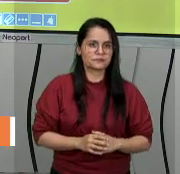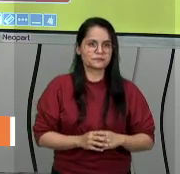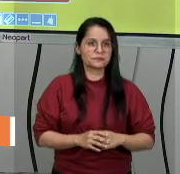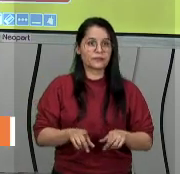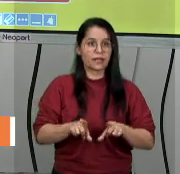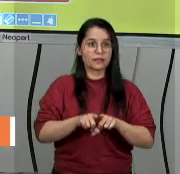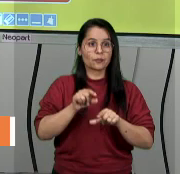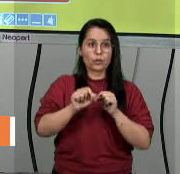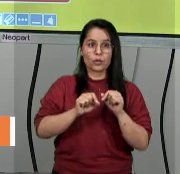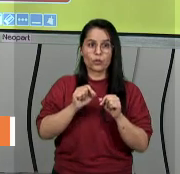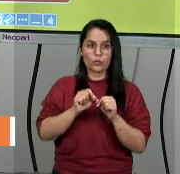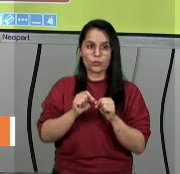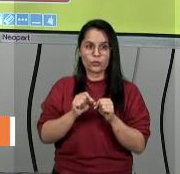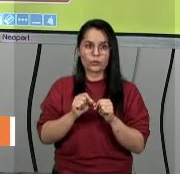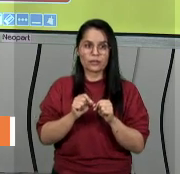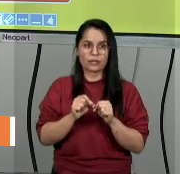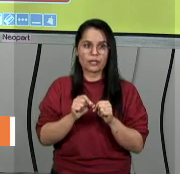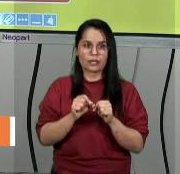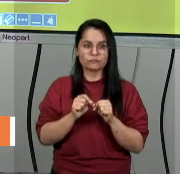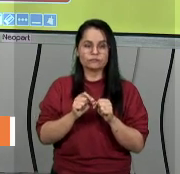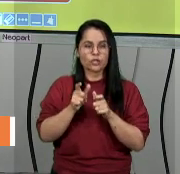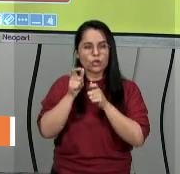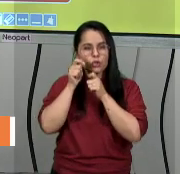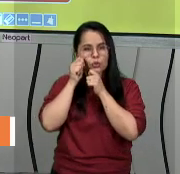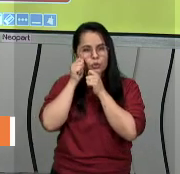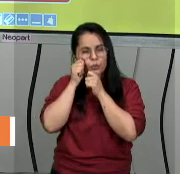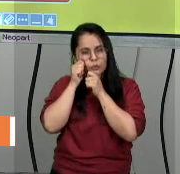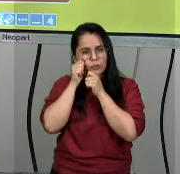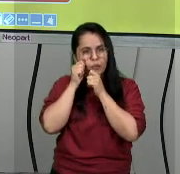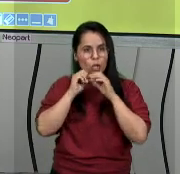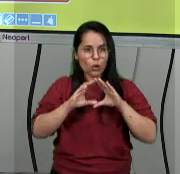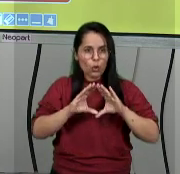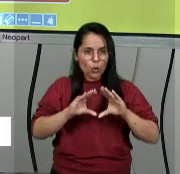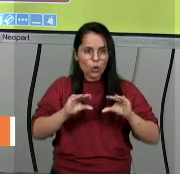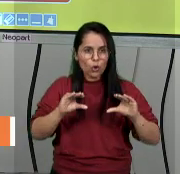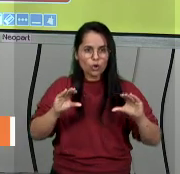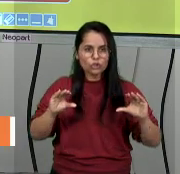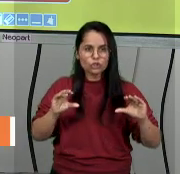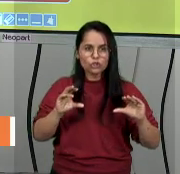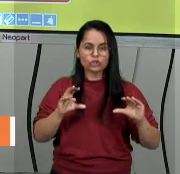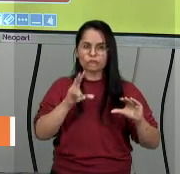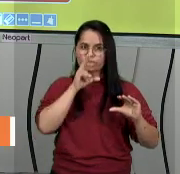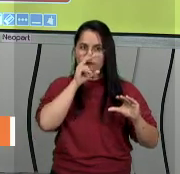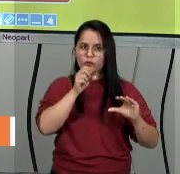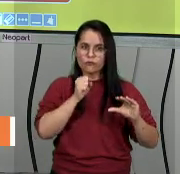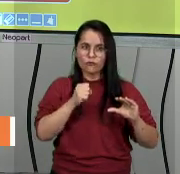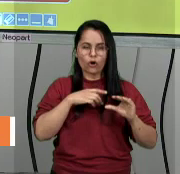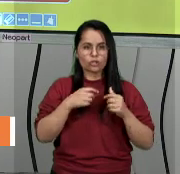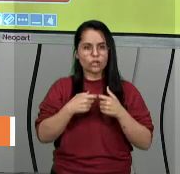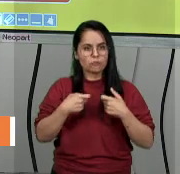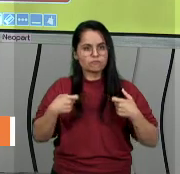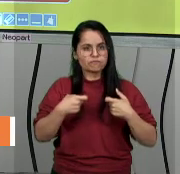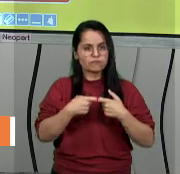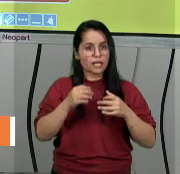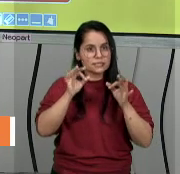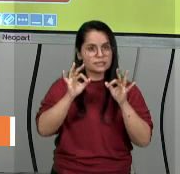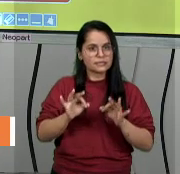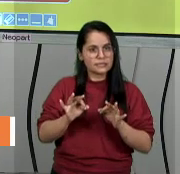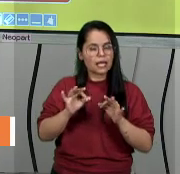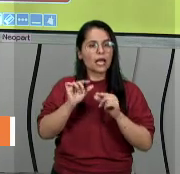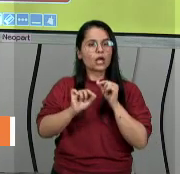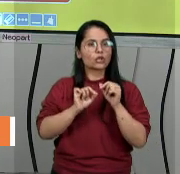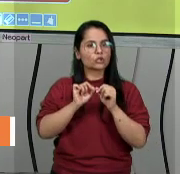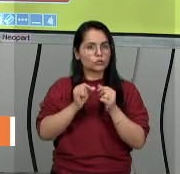Além disso, durma em colchões firmes, com elasticidade adequada ao seu peso e